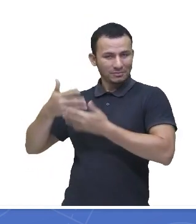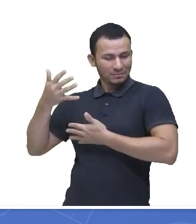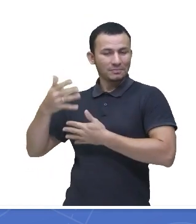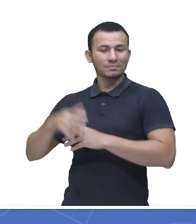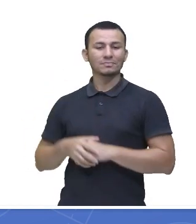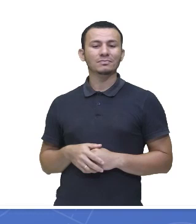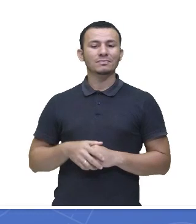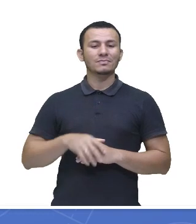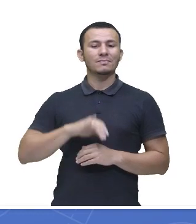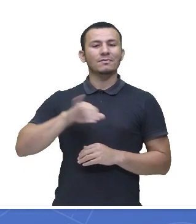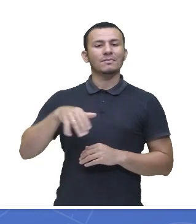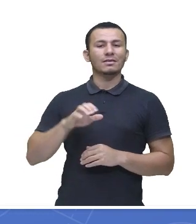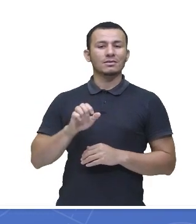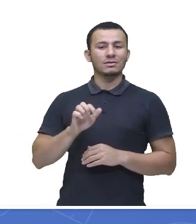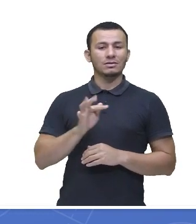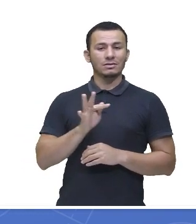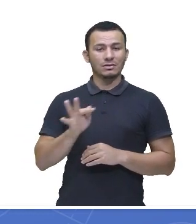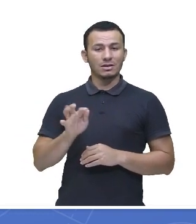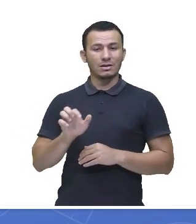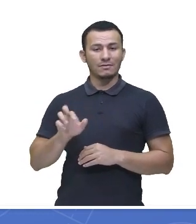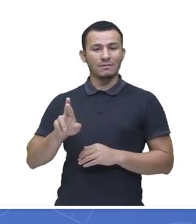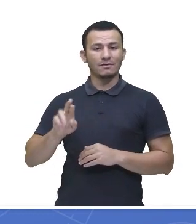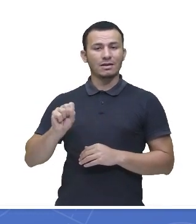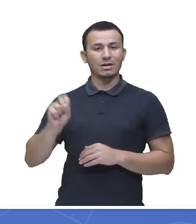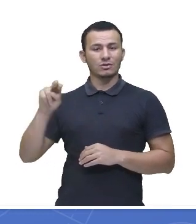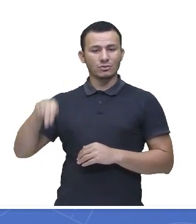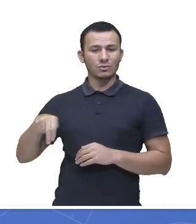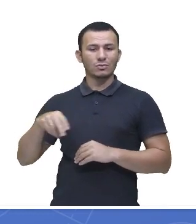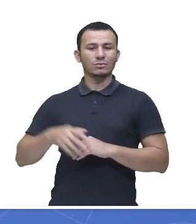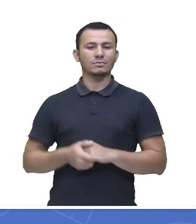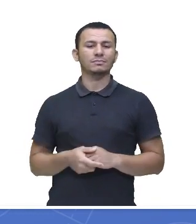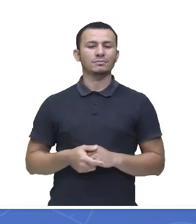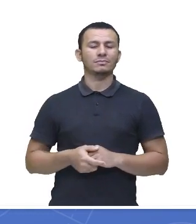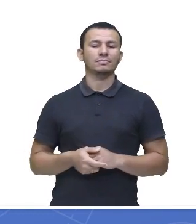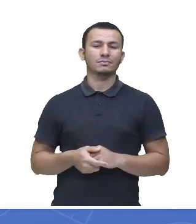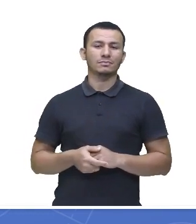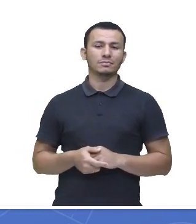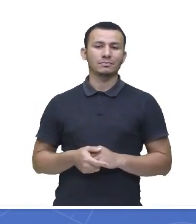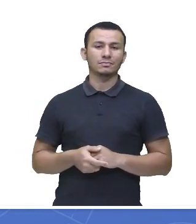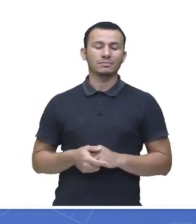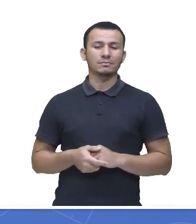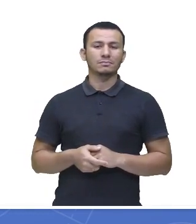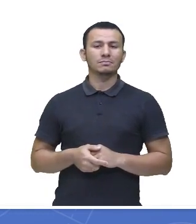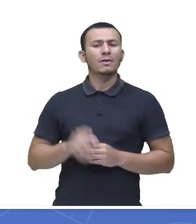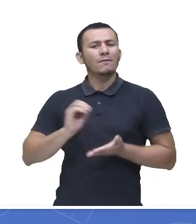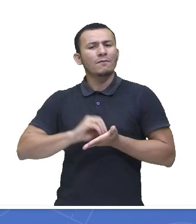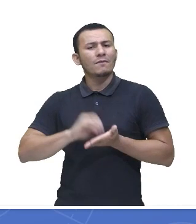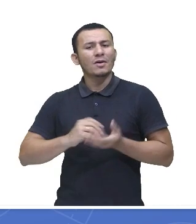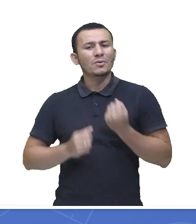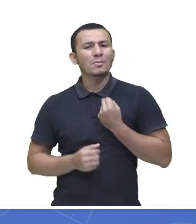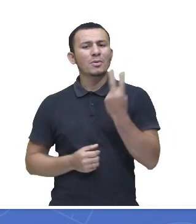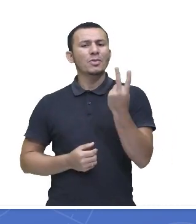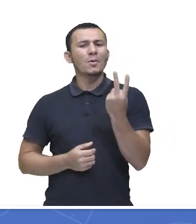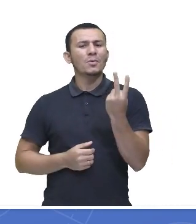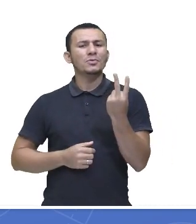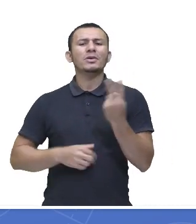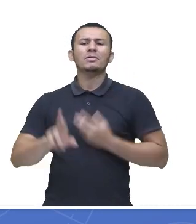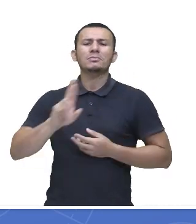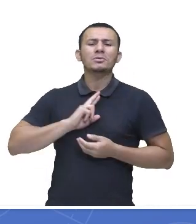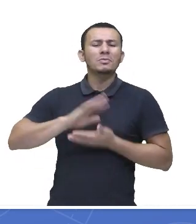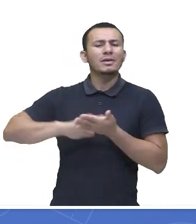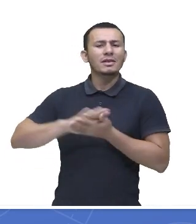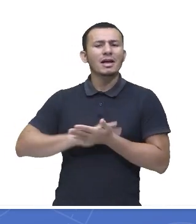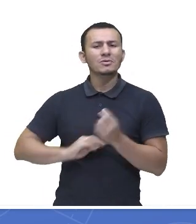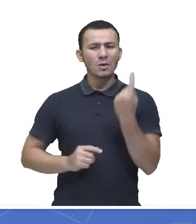O Jefferson. O Jefferson disse assim, gente, respondam a 2. Certíssimo, Jefferson. Eu também estava olhando assim, sim, só vão falar da